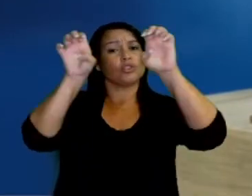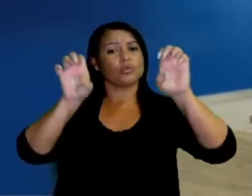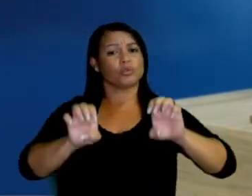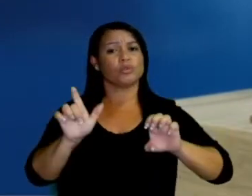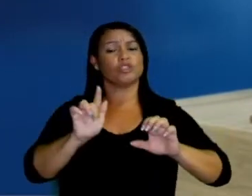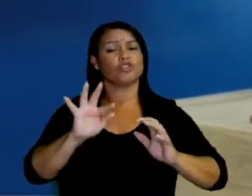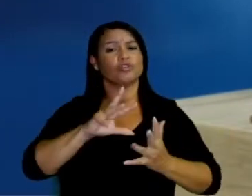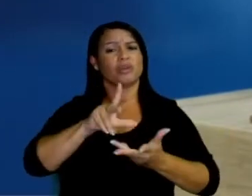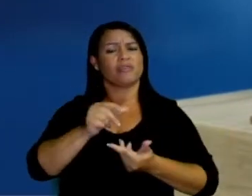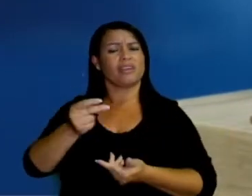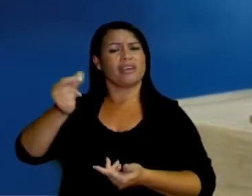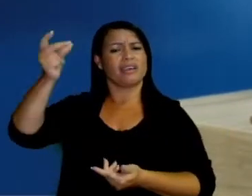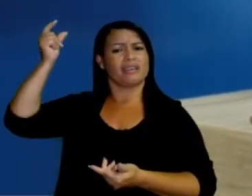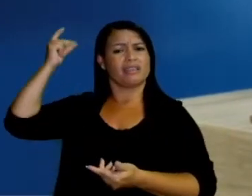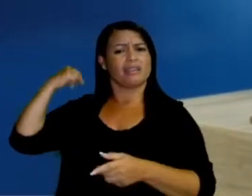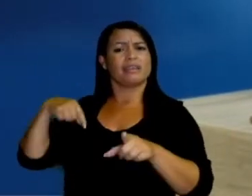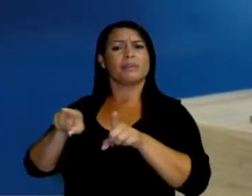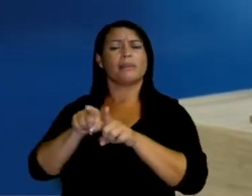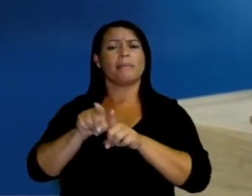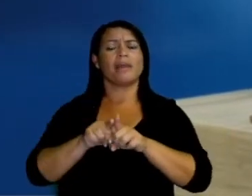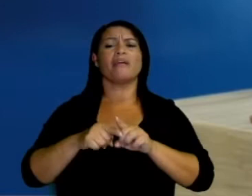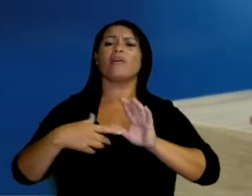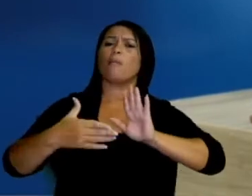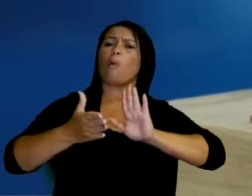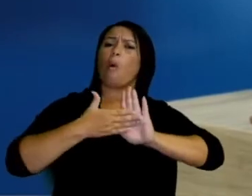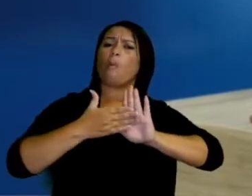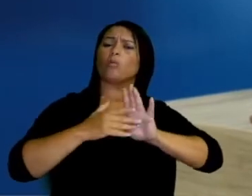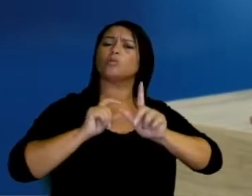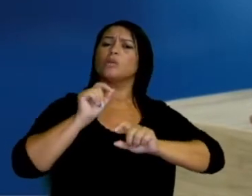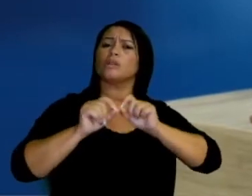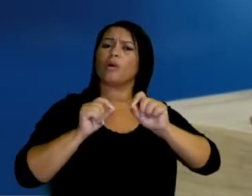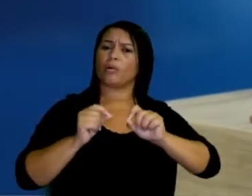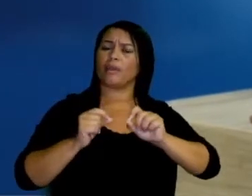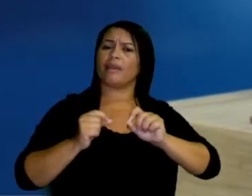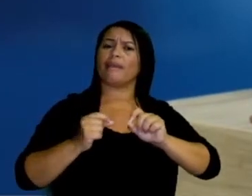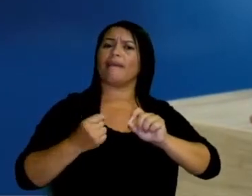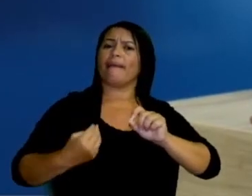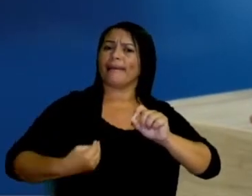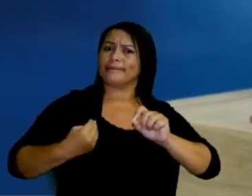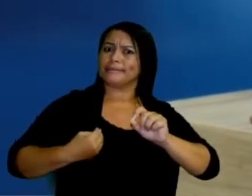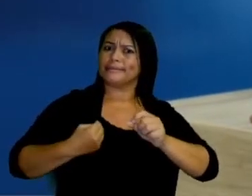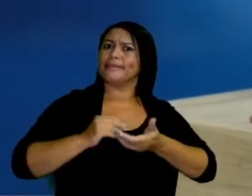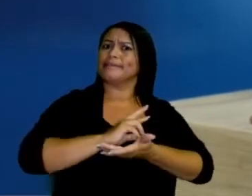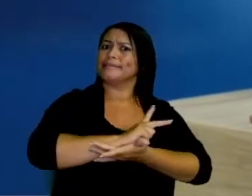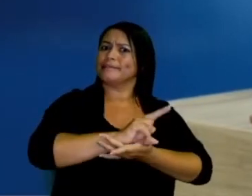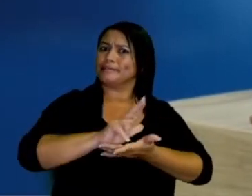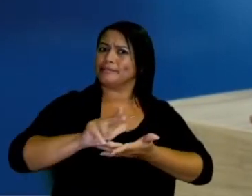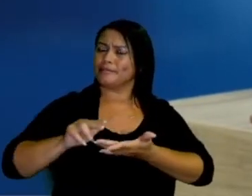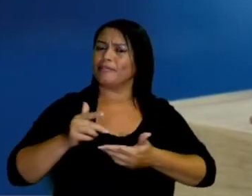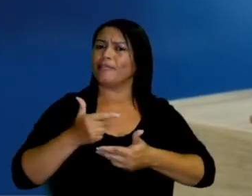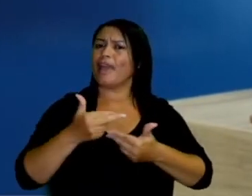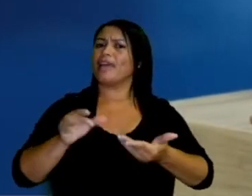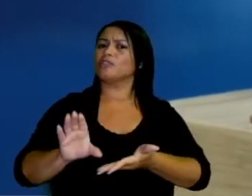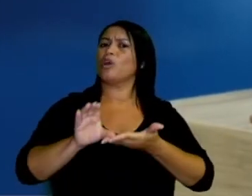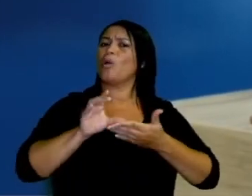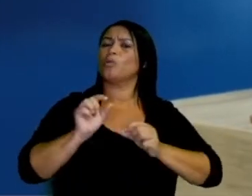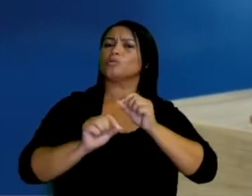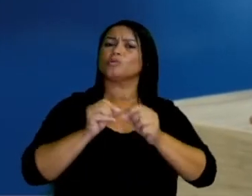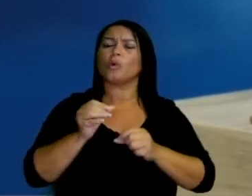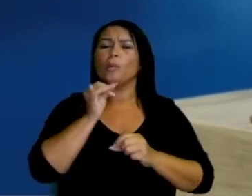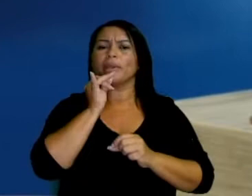geológica antiga, ela vai proporcionar a existência de diversos recursos. Imagina, a gente usa diversos aparelhos,